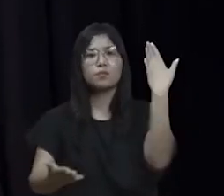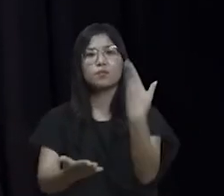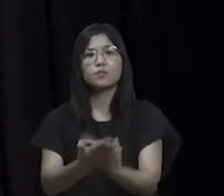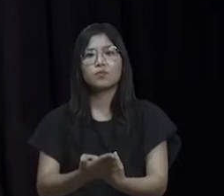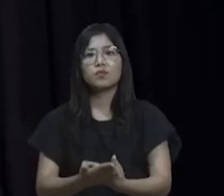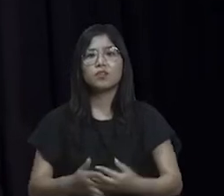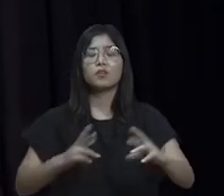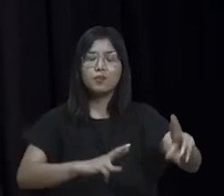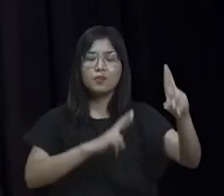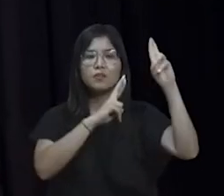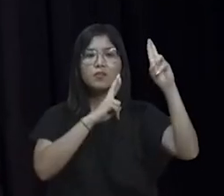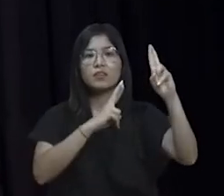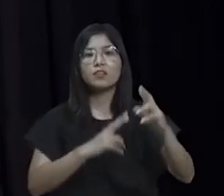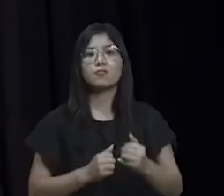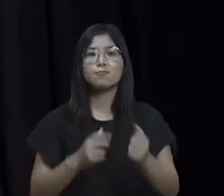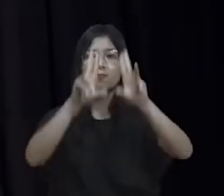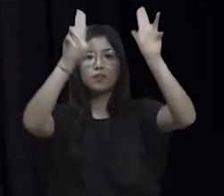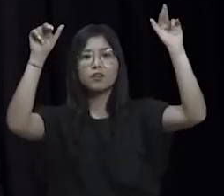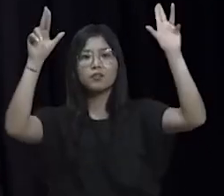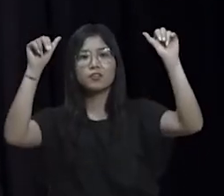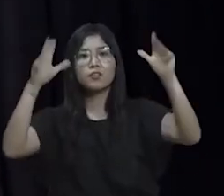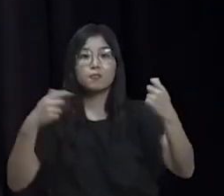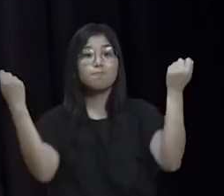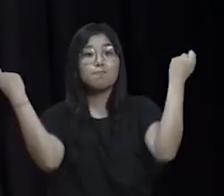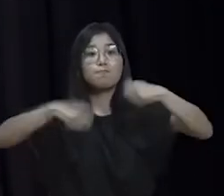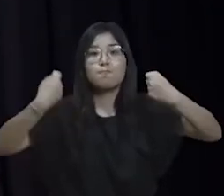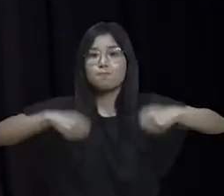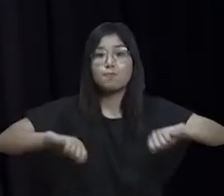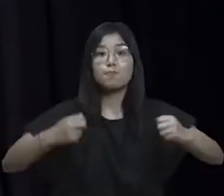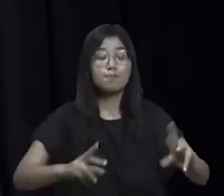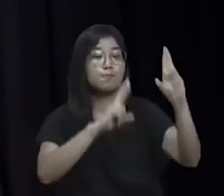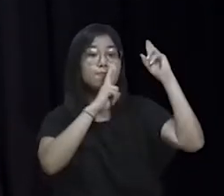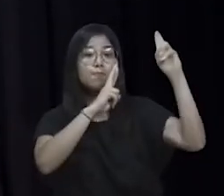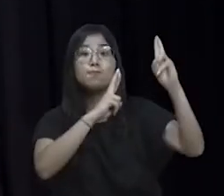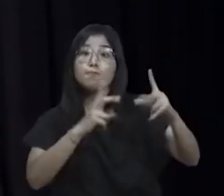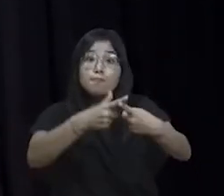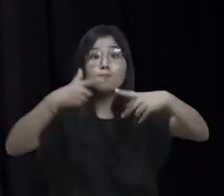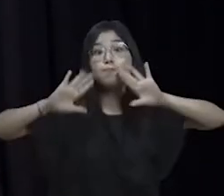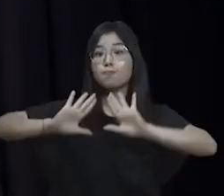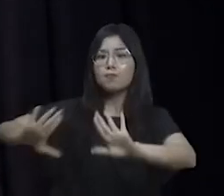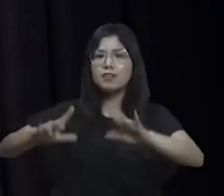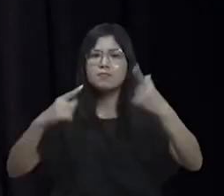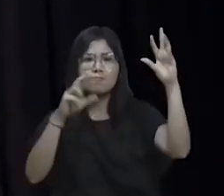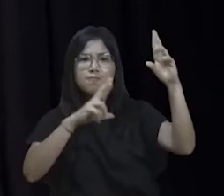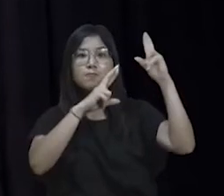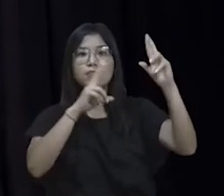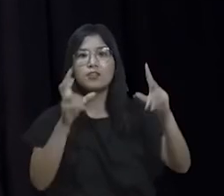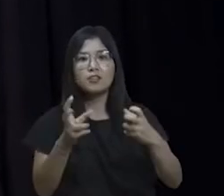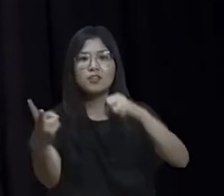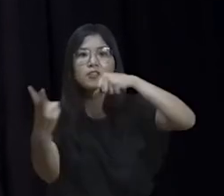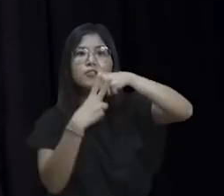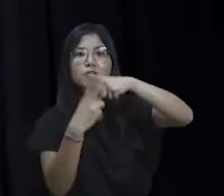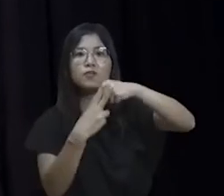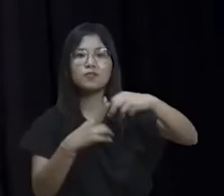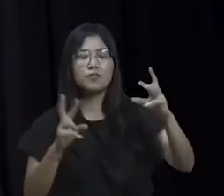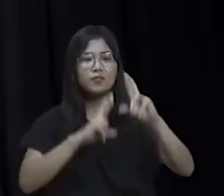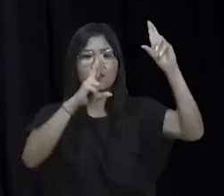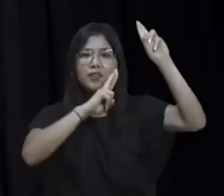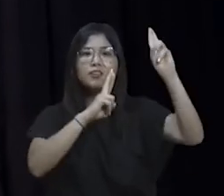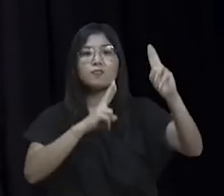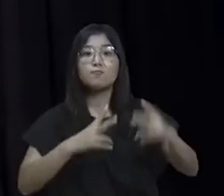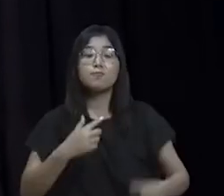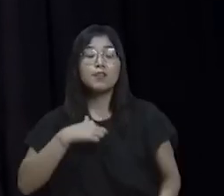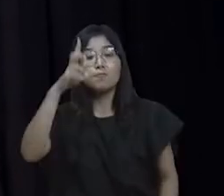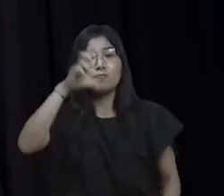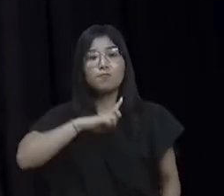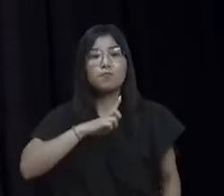esperançar. Abre aspas. É preciso ter esperança. Mas ter esperança do verbo esperançar. Porque tem gente